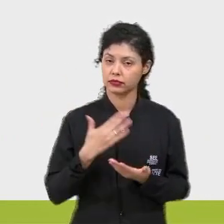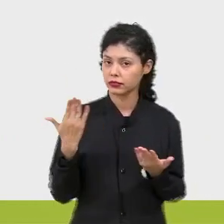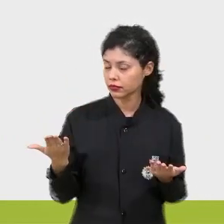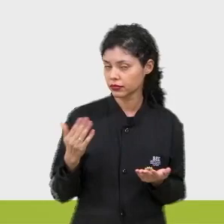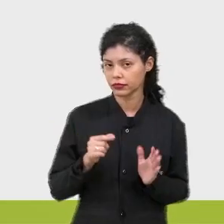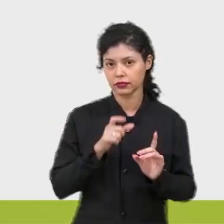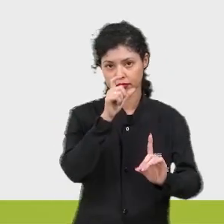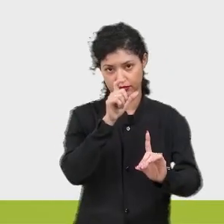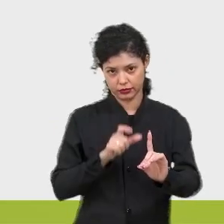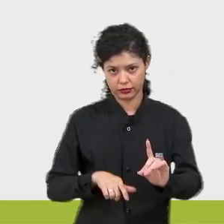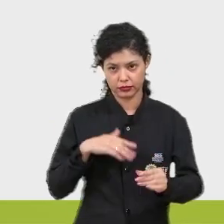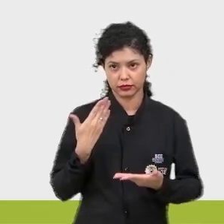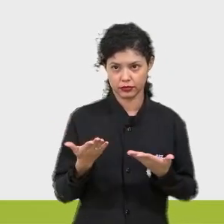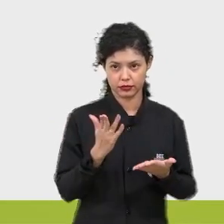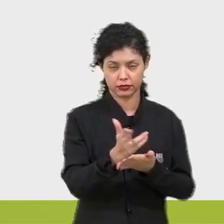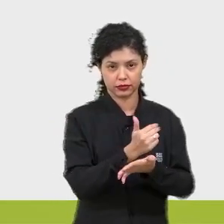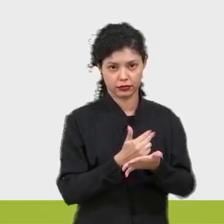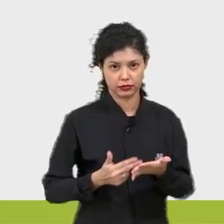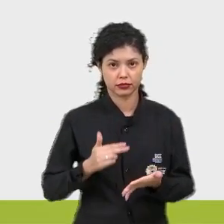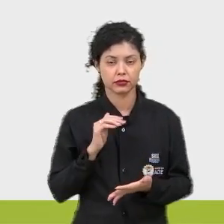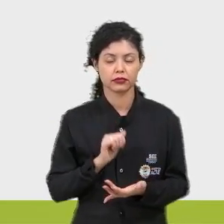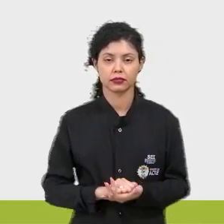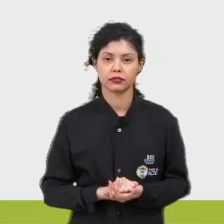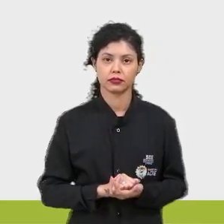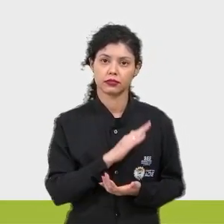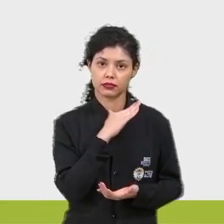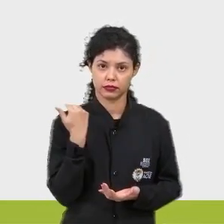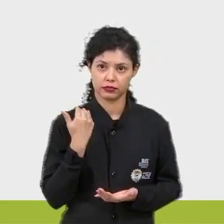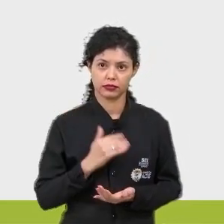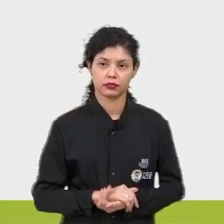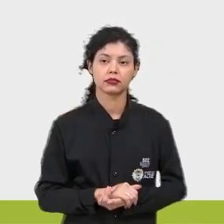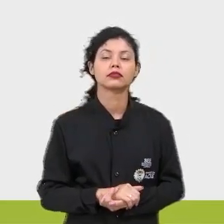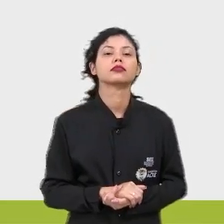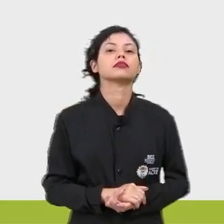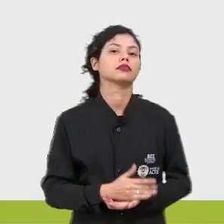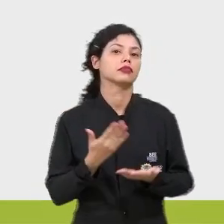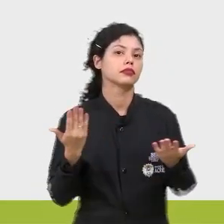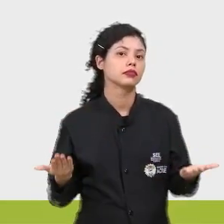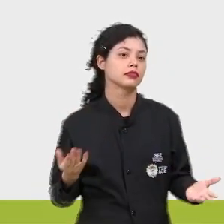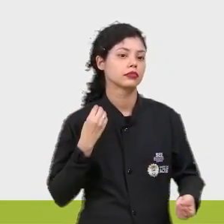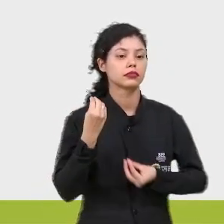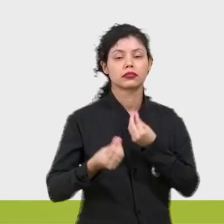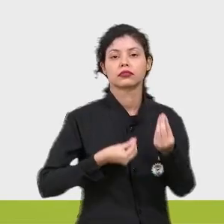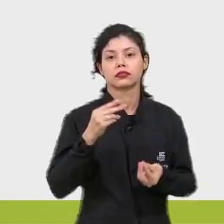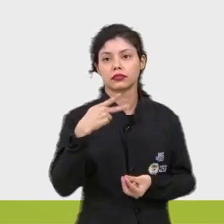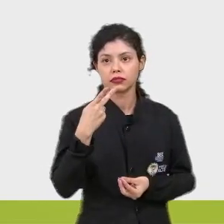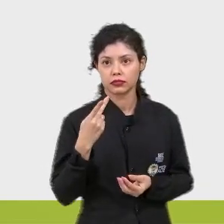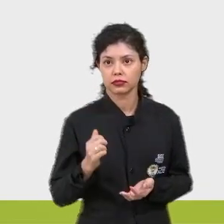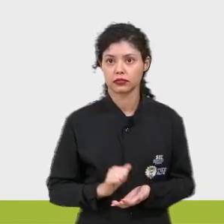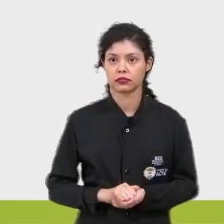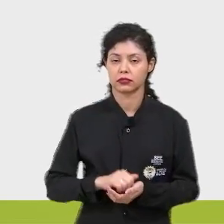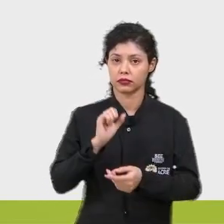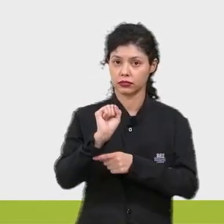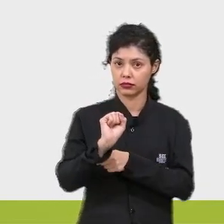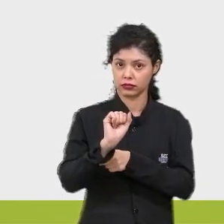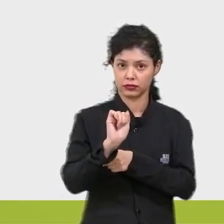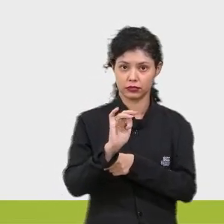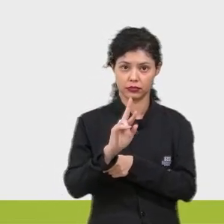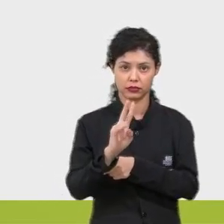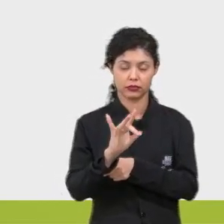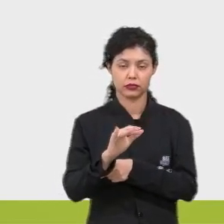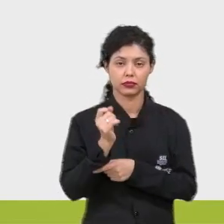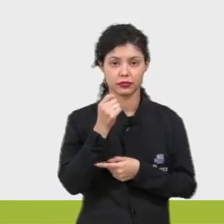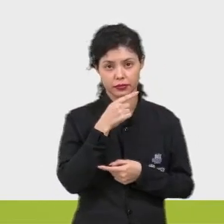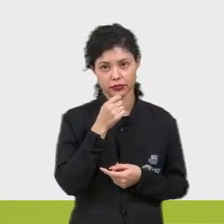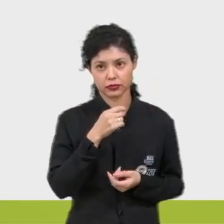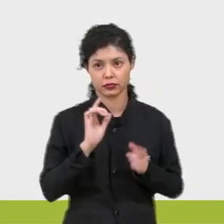a representação, né, o desenho ou a representação da morte. Gente, quando se fala de sátira, de humor da tirinha,